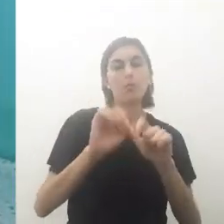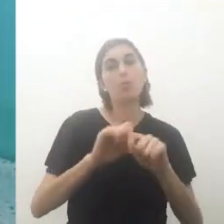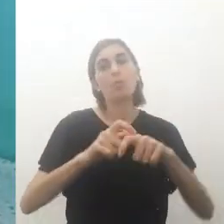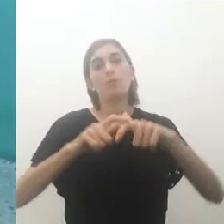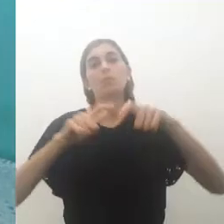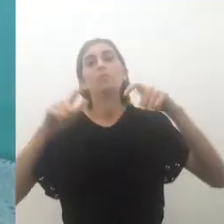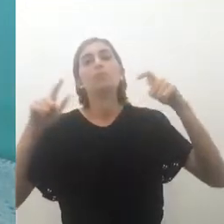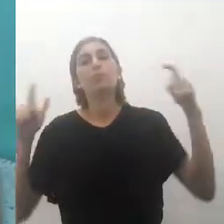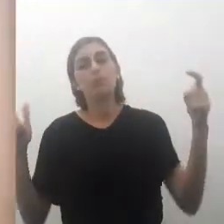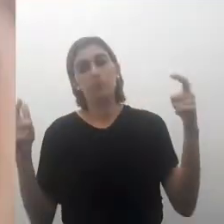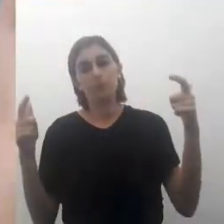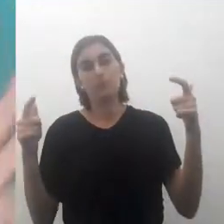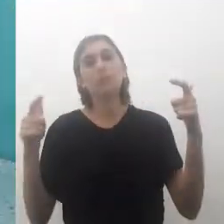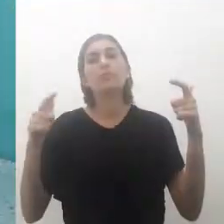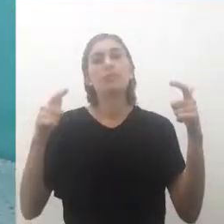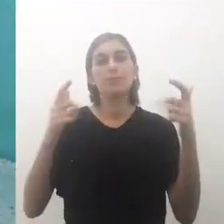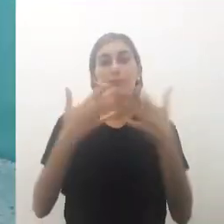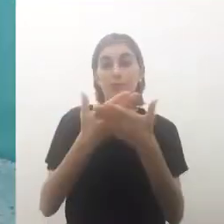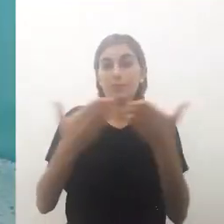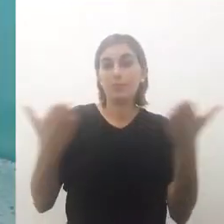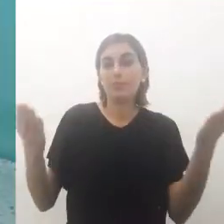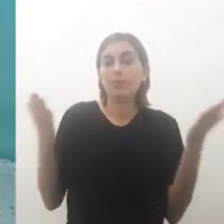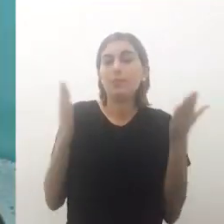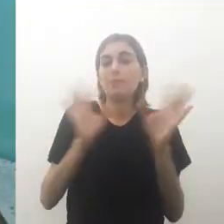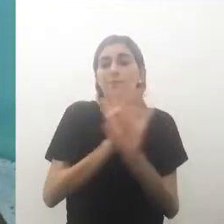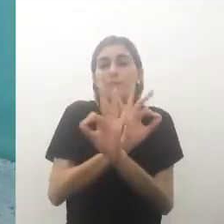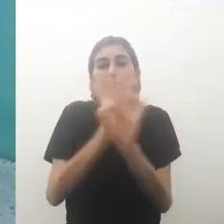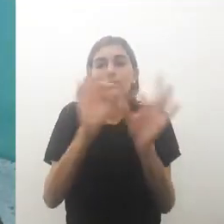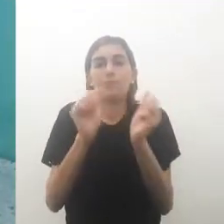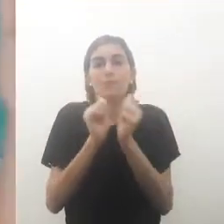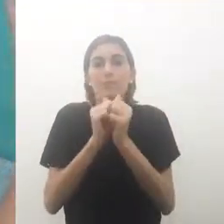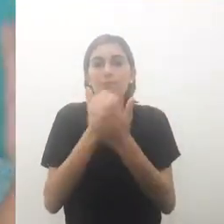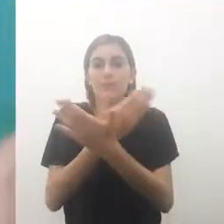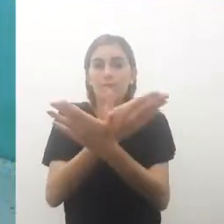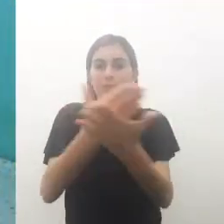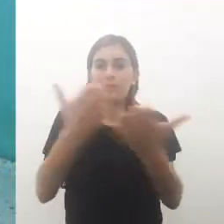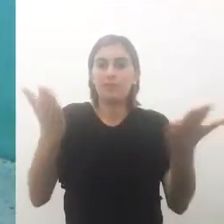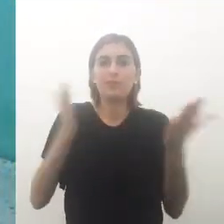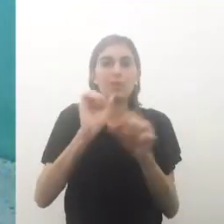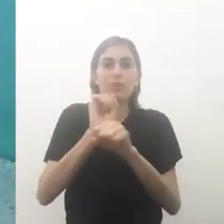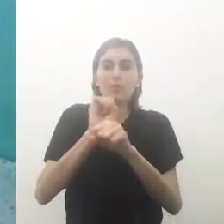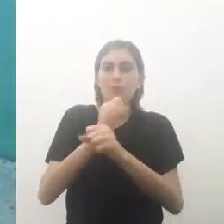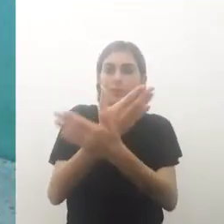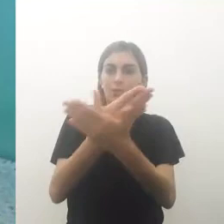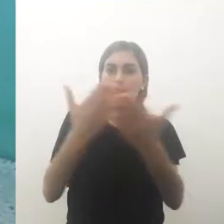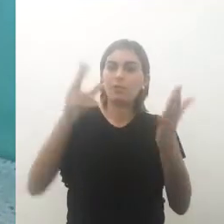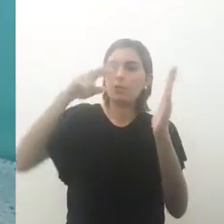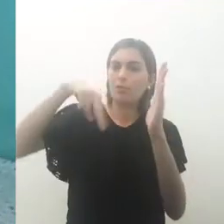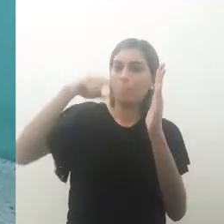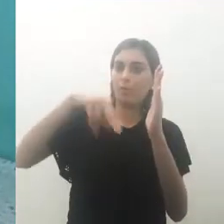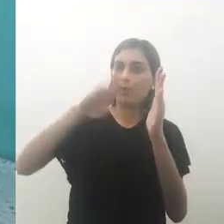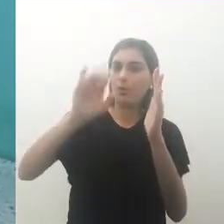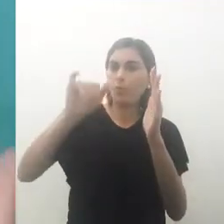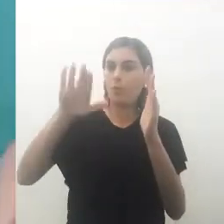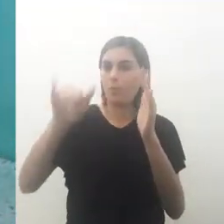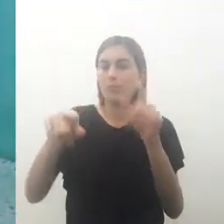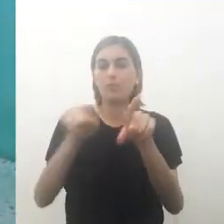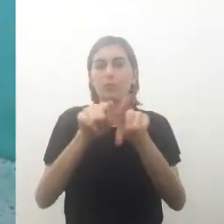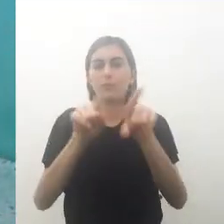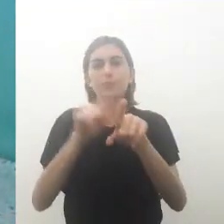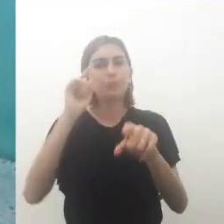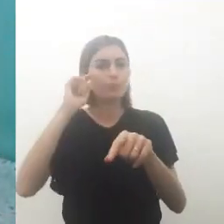micro ou no aspecto muito maior. Gente, foi maravilhoso estar com vocês nesse momento. Espero que vocês leiam o